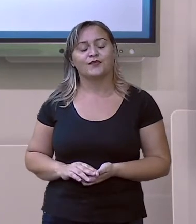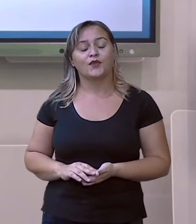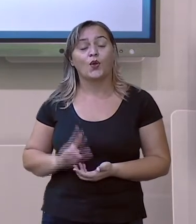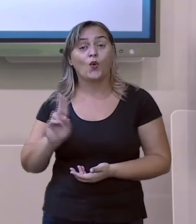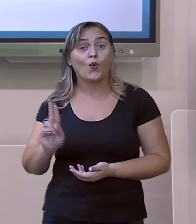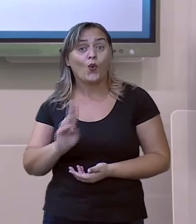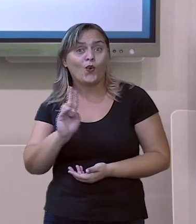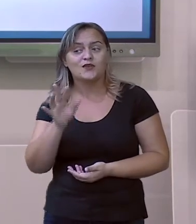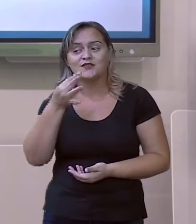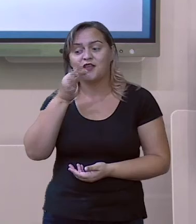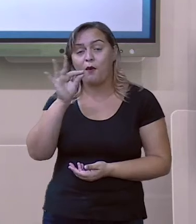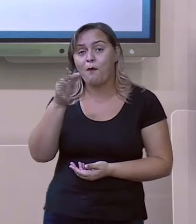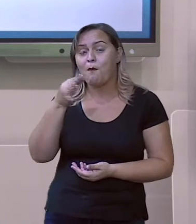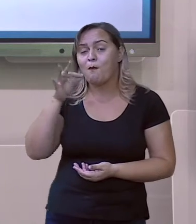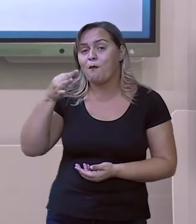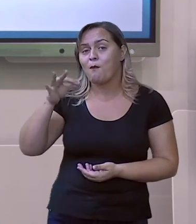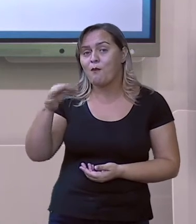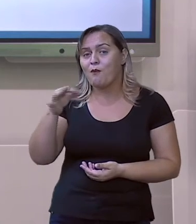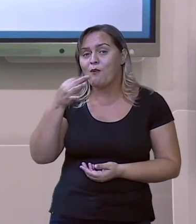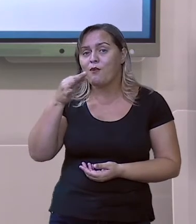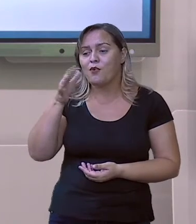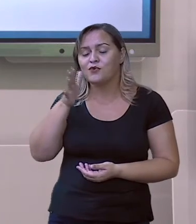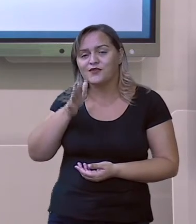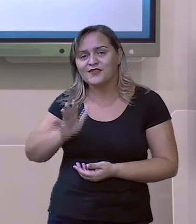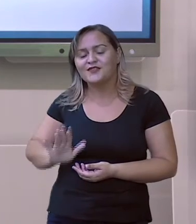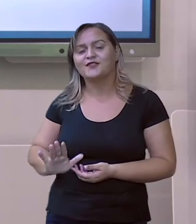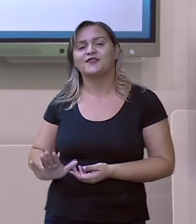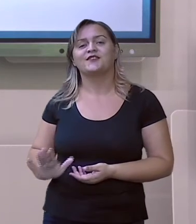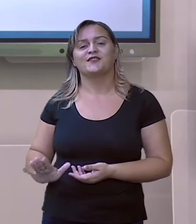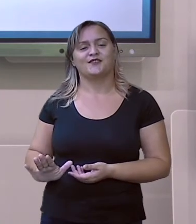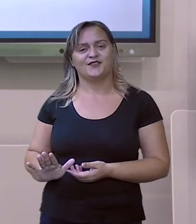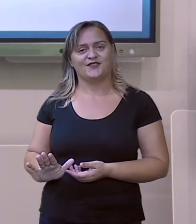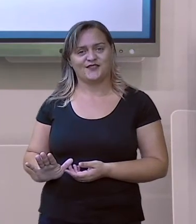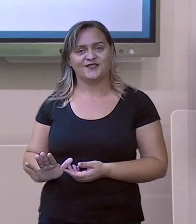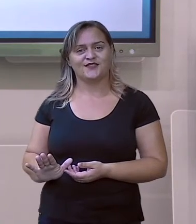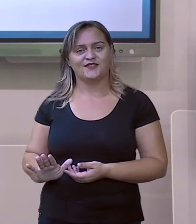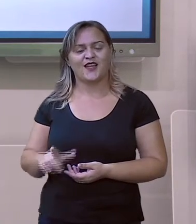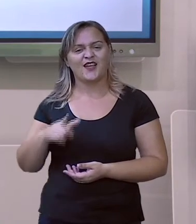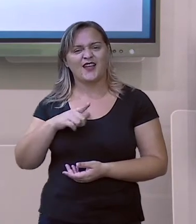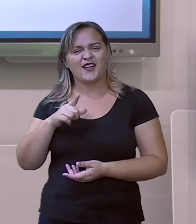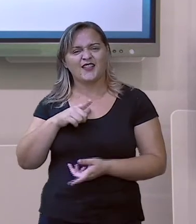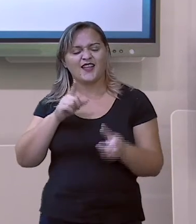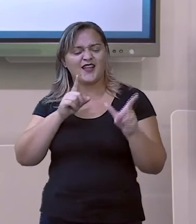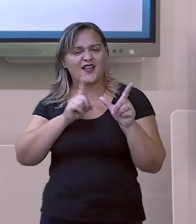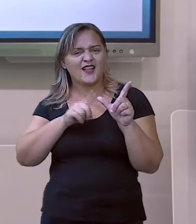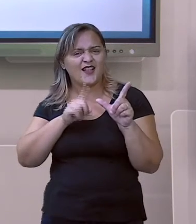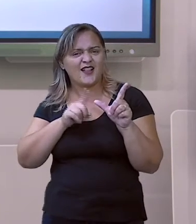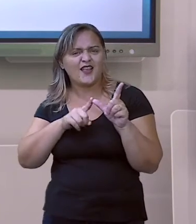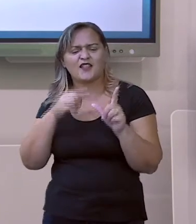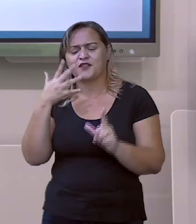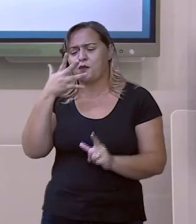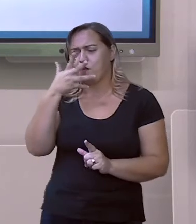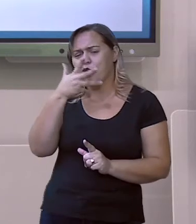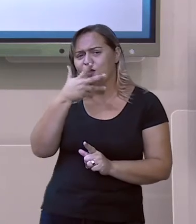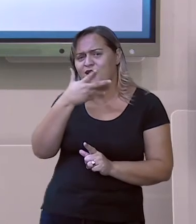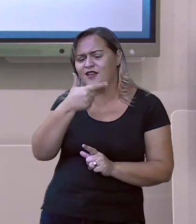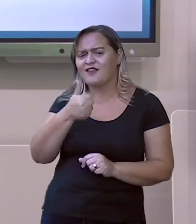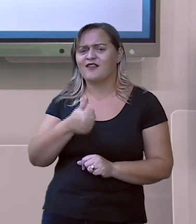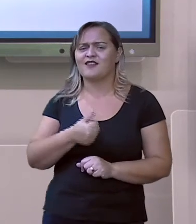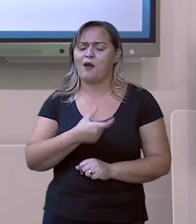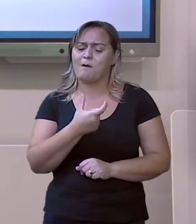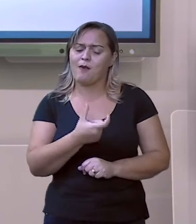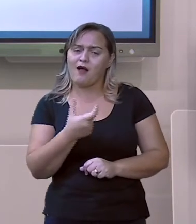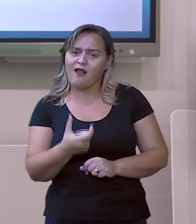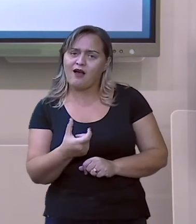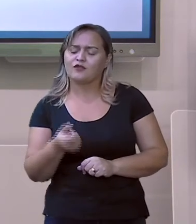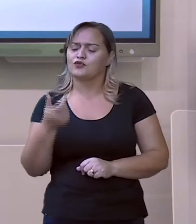e canções infantis são divertidas, interativas, elas tendem a ter letras e melodias cativantes com palavras